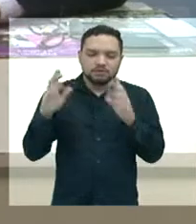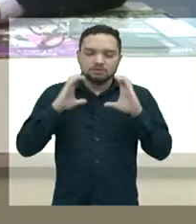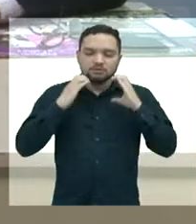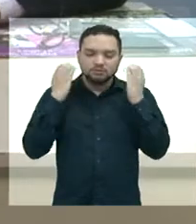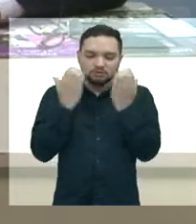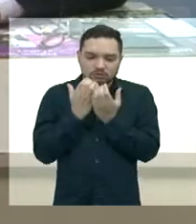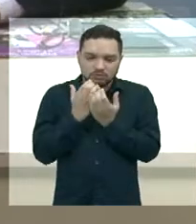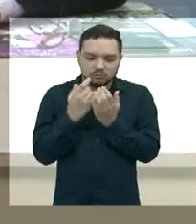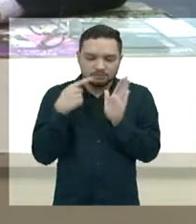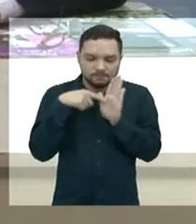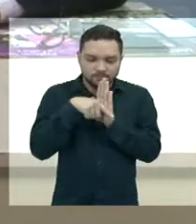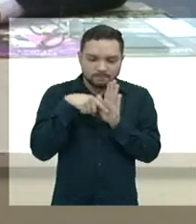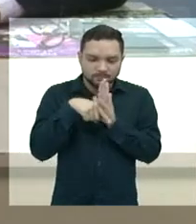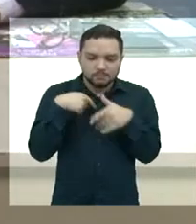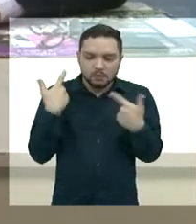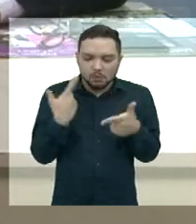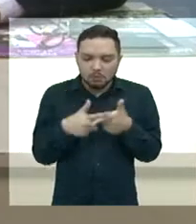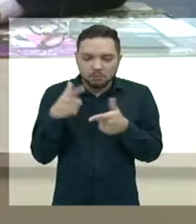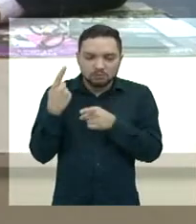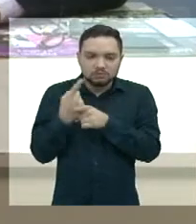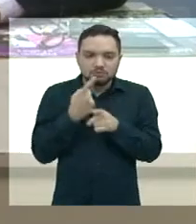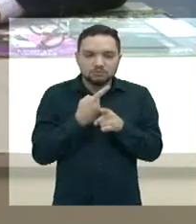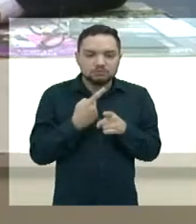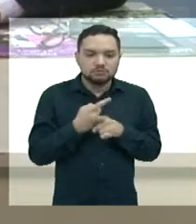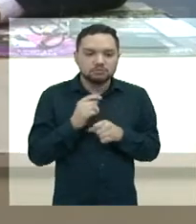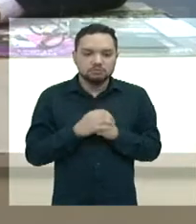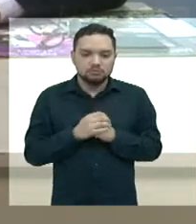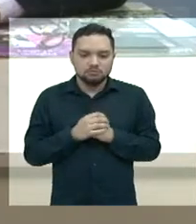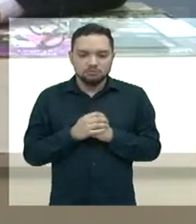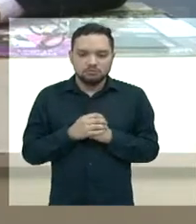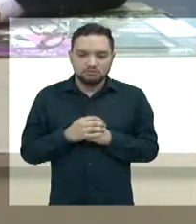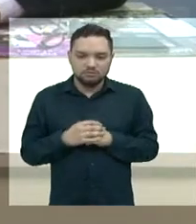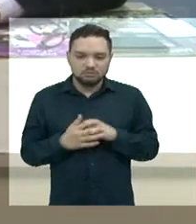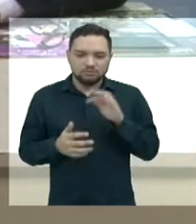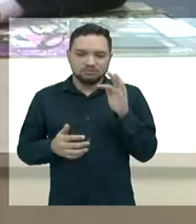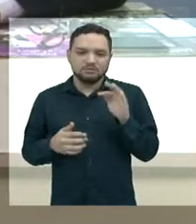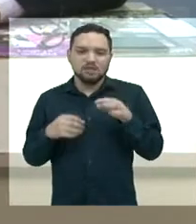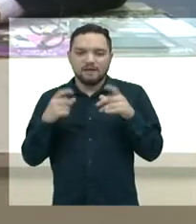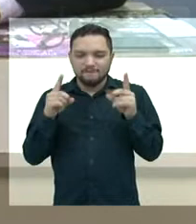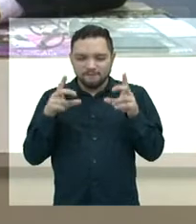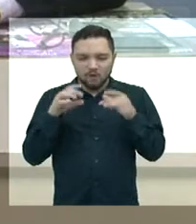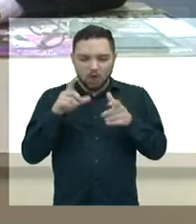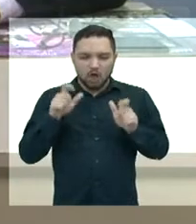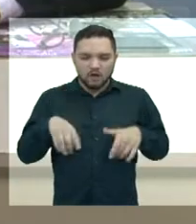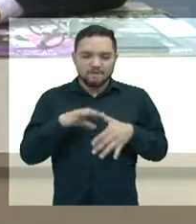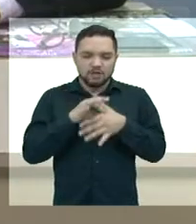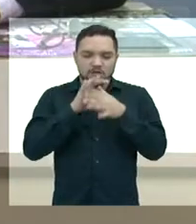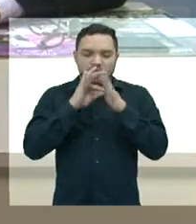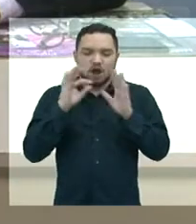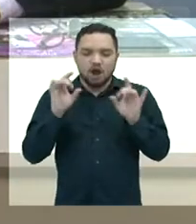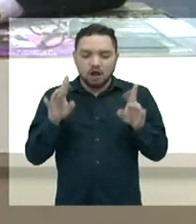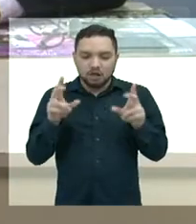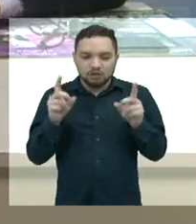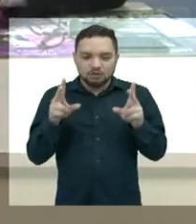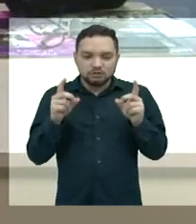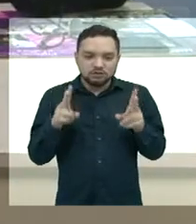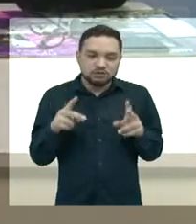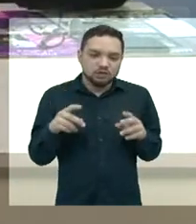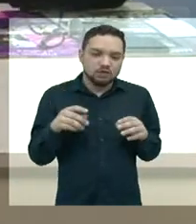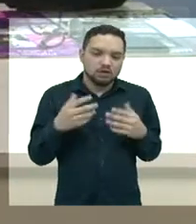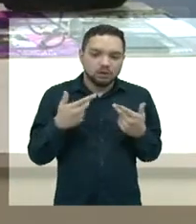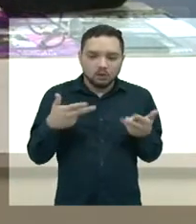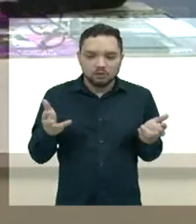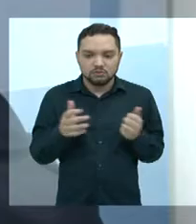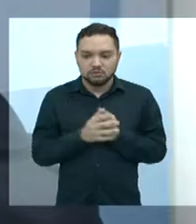diagnosticando, recebendo, o senhor que gosta de ir na padaria, no frigorífico, ali na tapioqueira, recebendo sempre estas reivindicações. Eu já